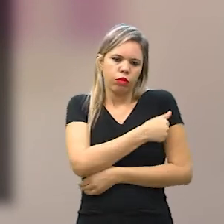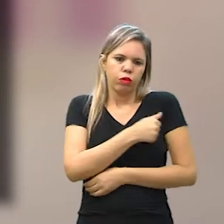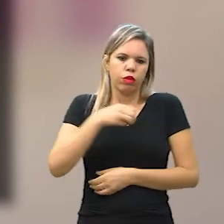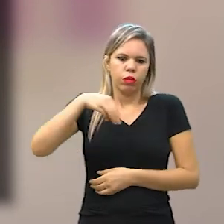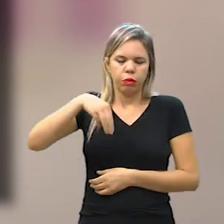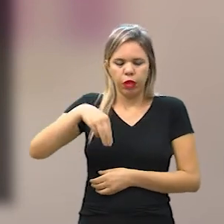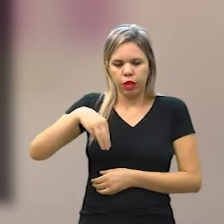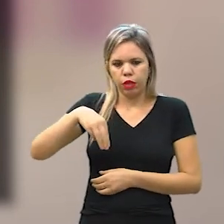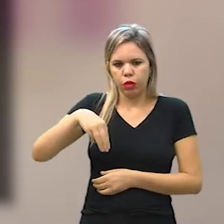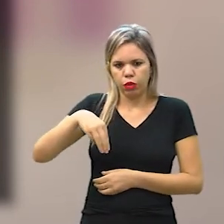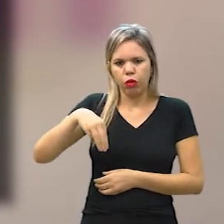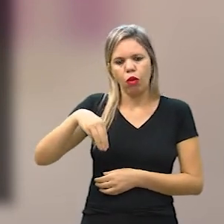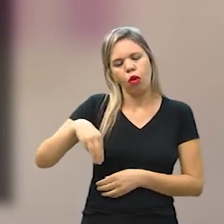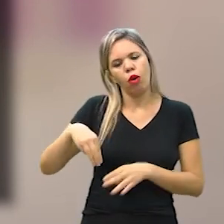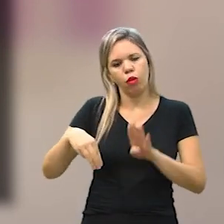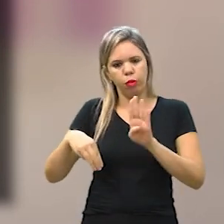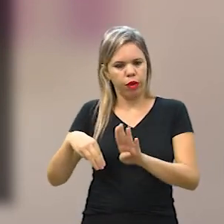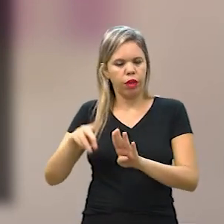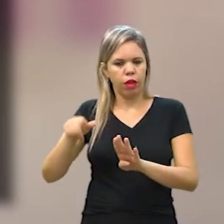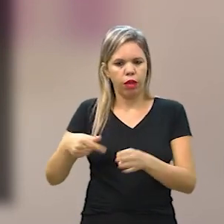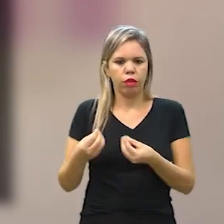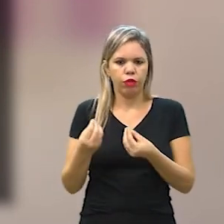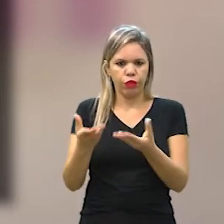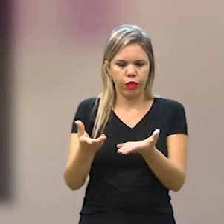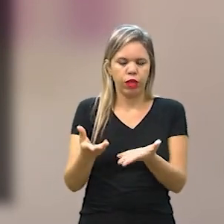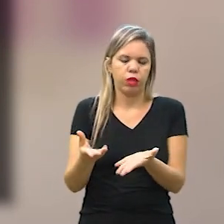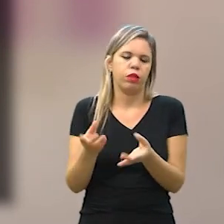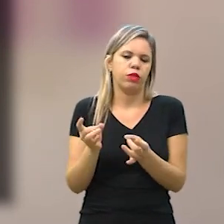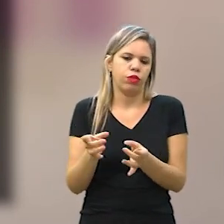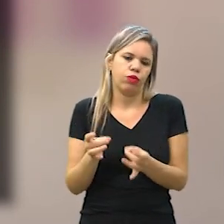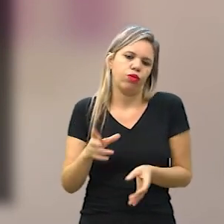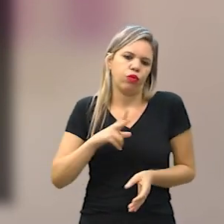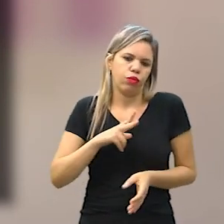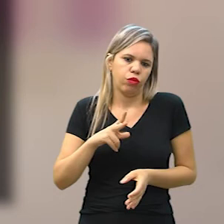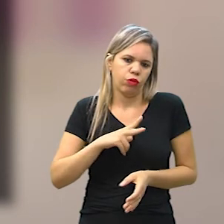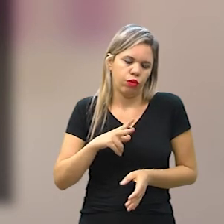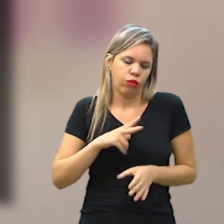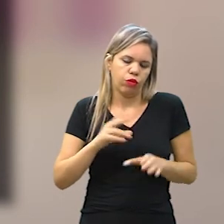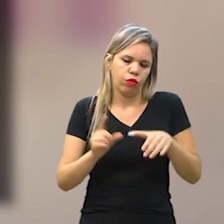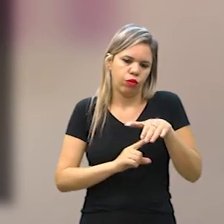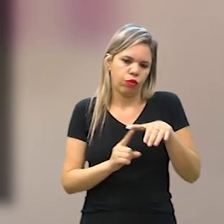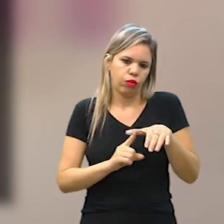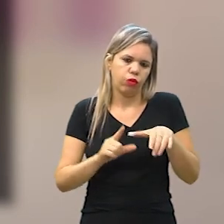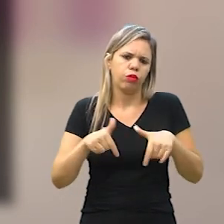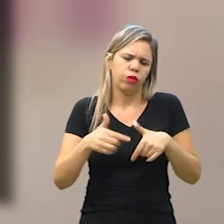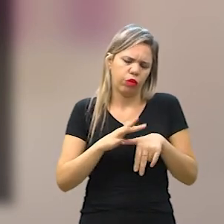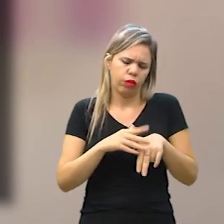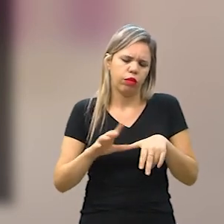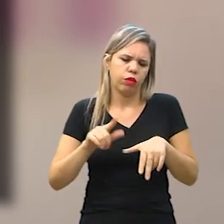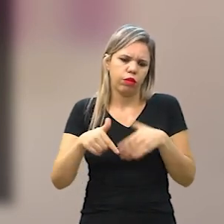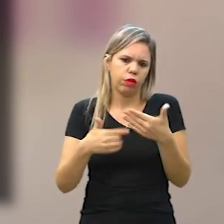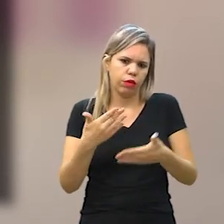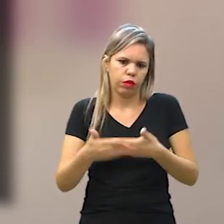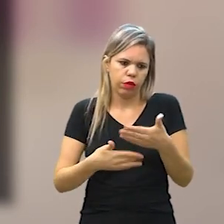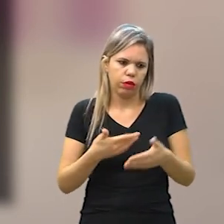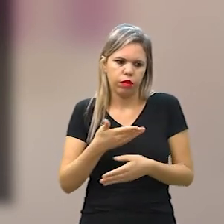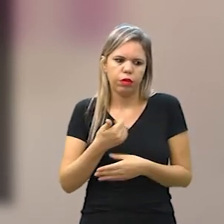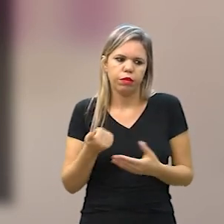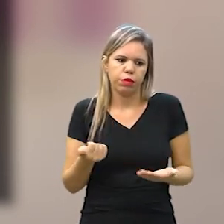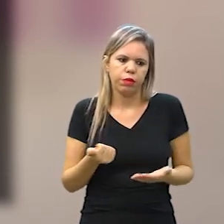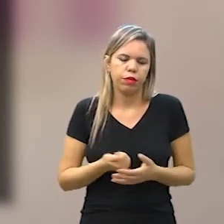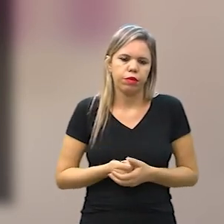de meningococo B, que é oferecida na rede particular, ela tem um pouquinho mais de reação, tá?